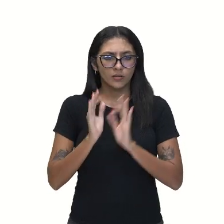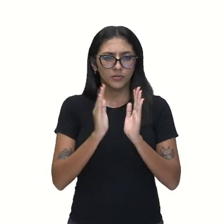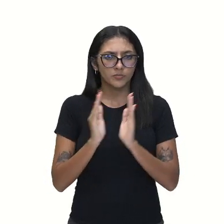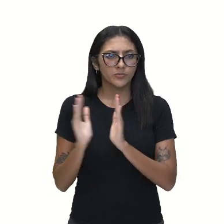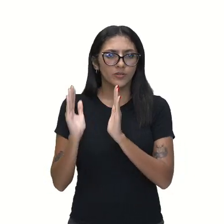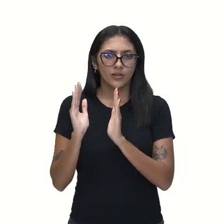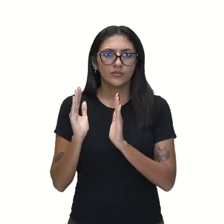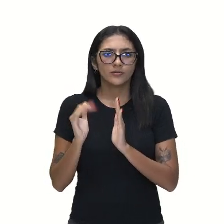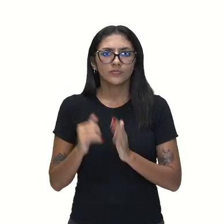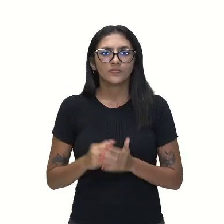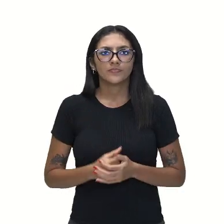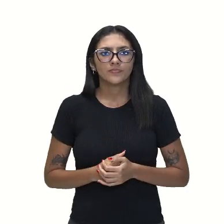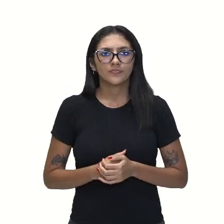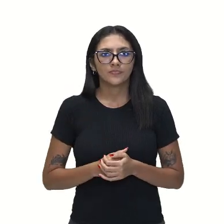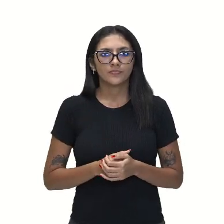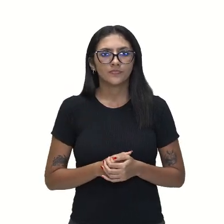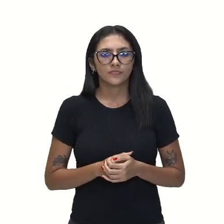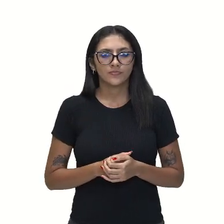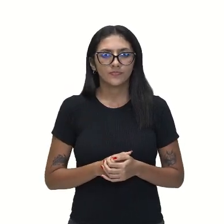Logaritmo